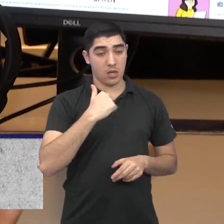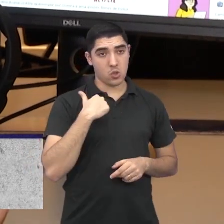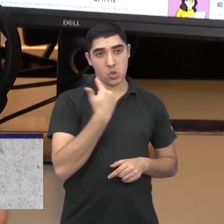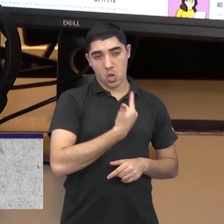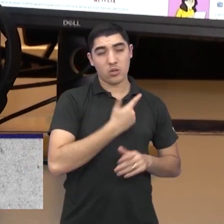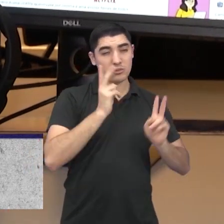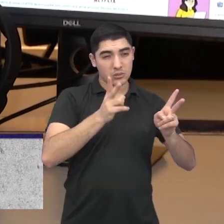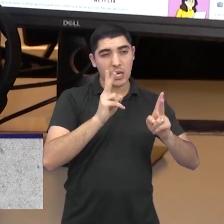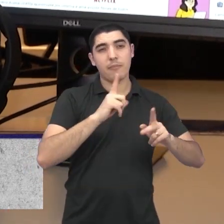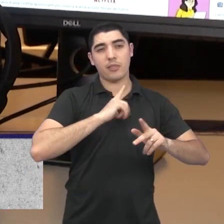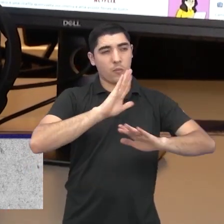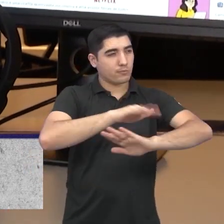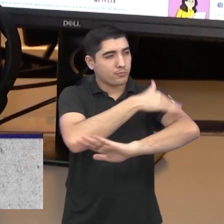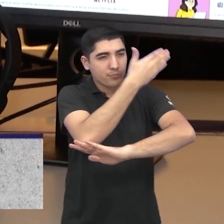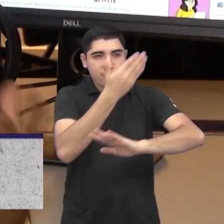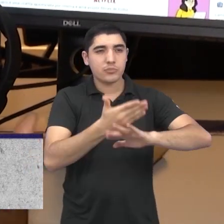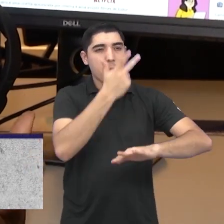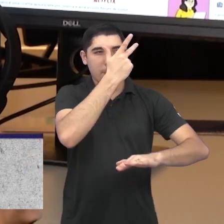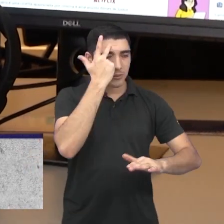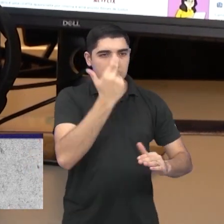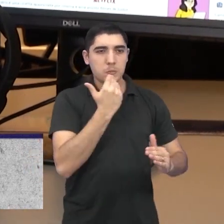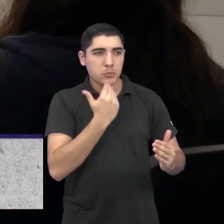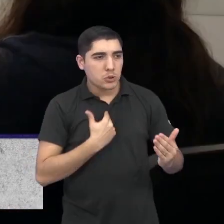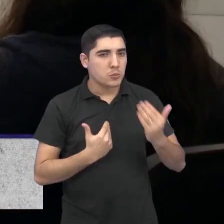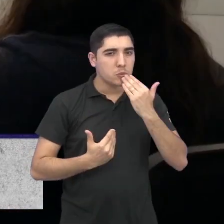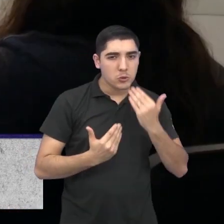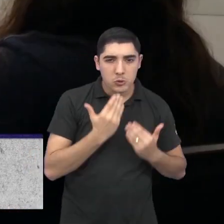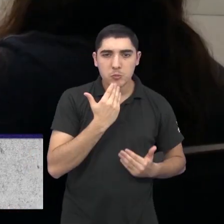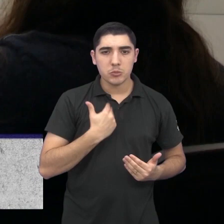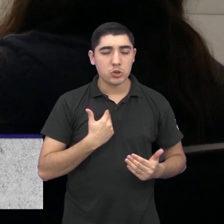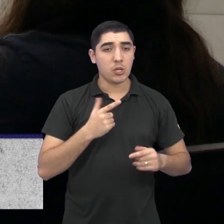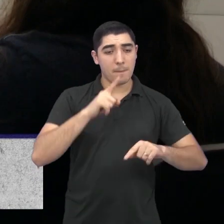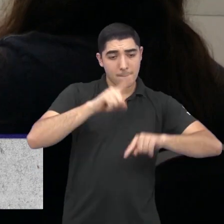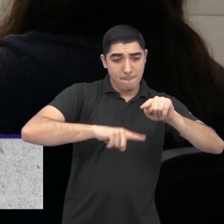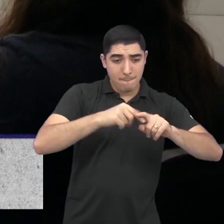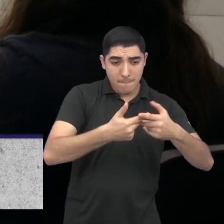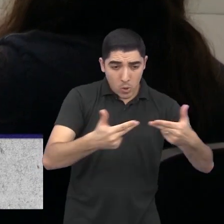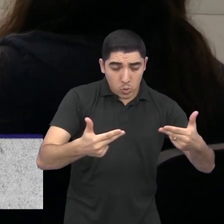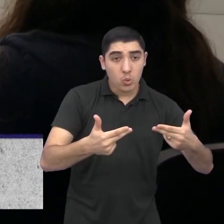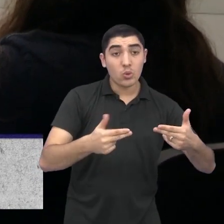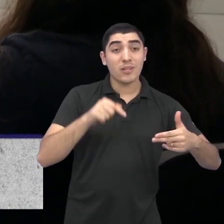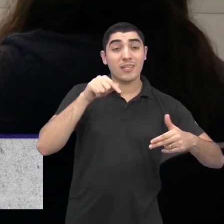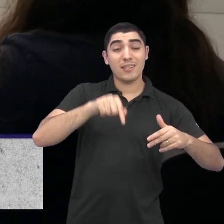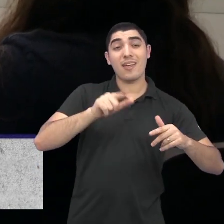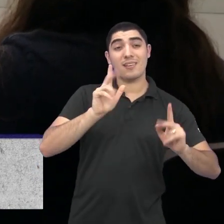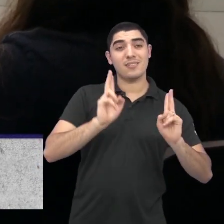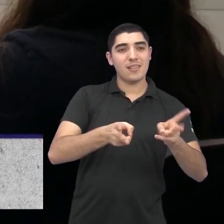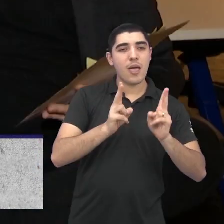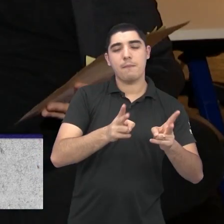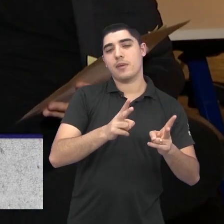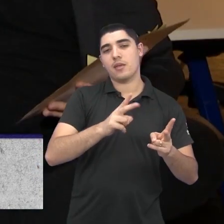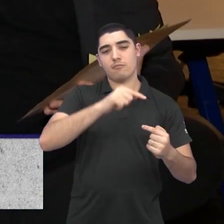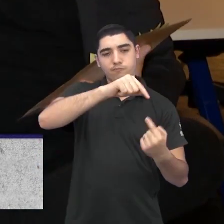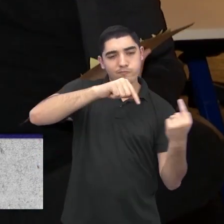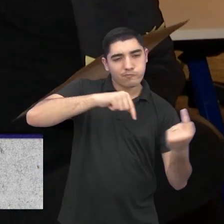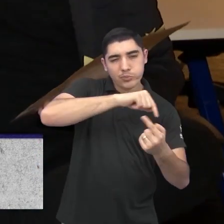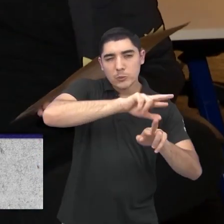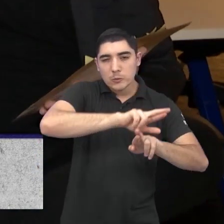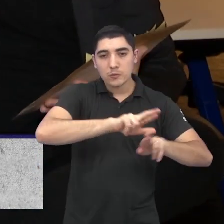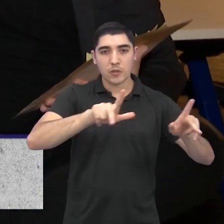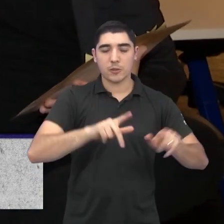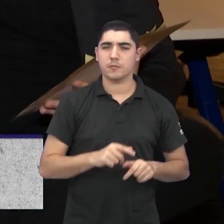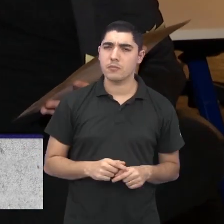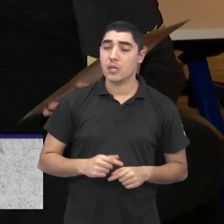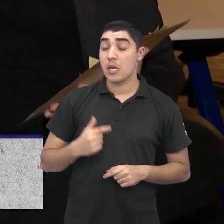várias demandas de UX de vários produtos, de várias fases do ciclo de vida também. Fernanda, espero que o